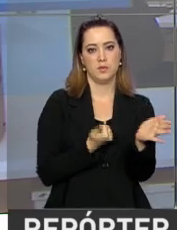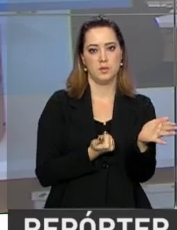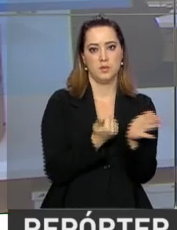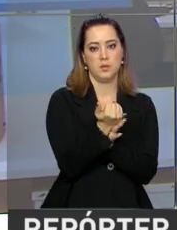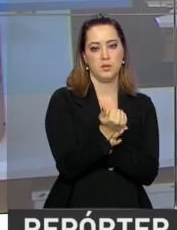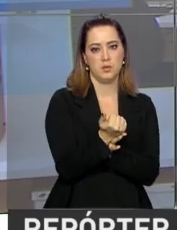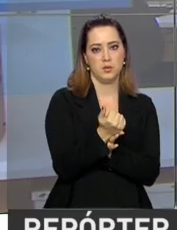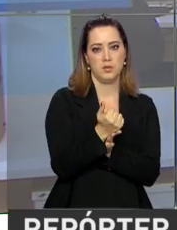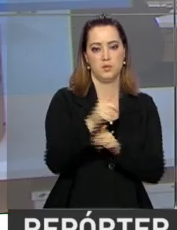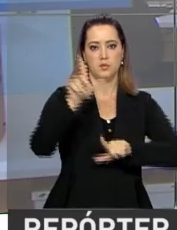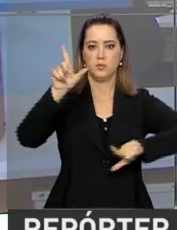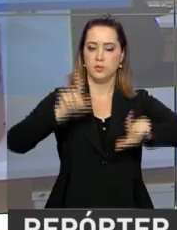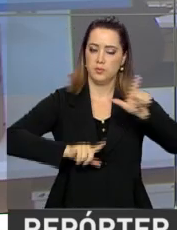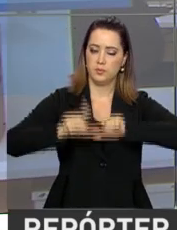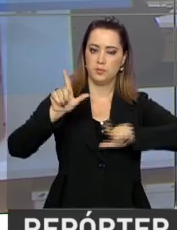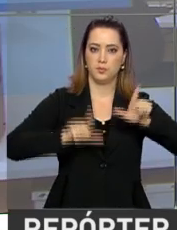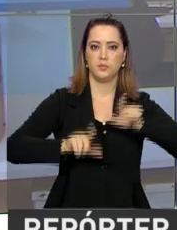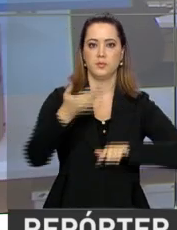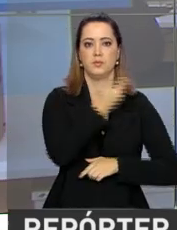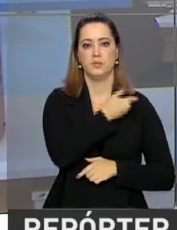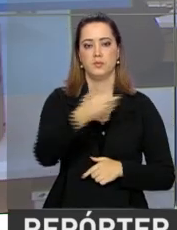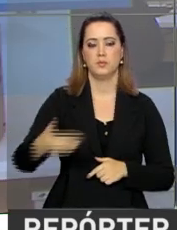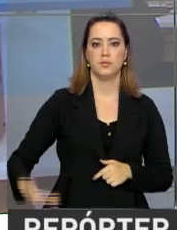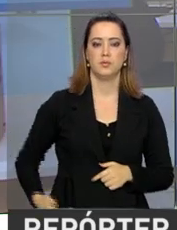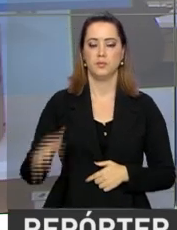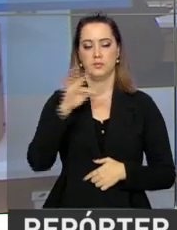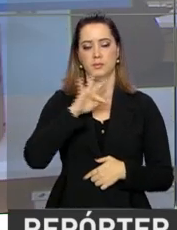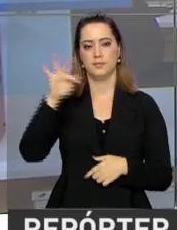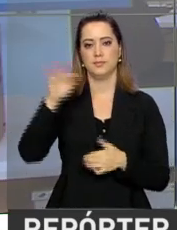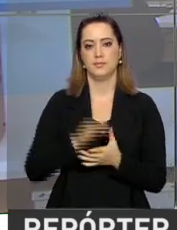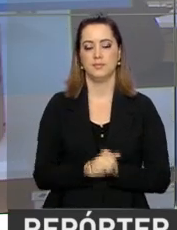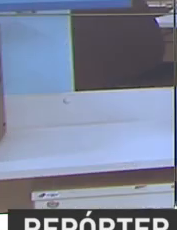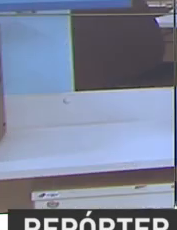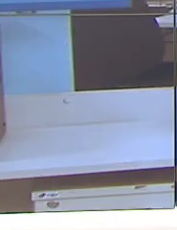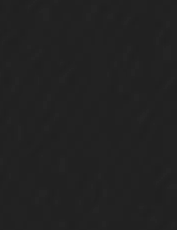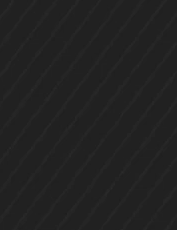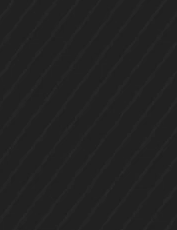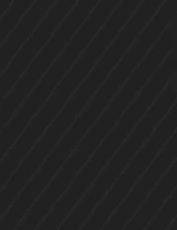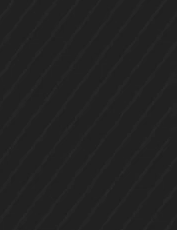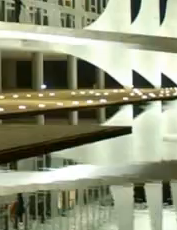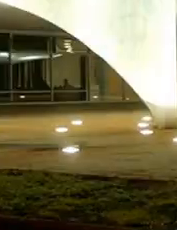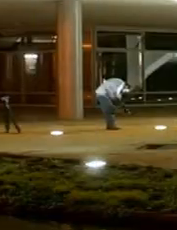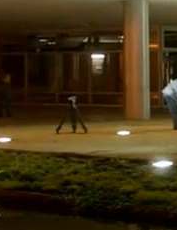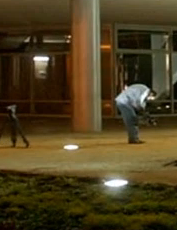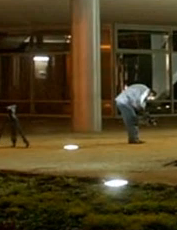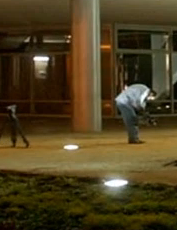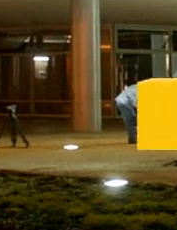sociais. Continue com a gente aqui na NBR, a TV do Governo Federal.